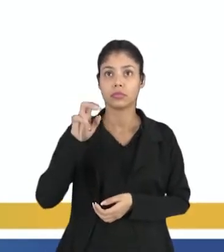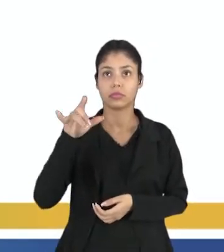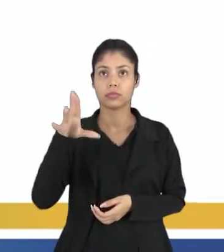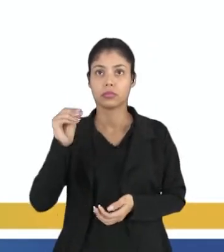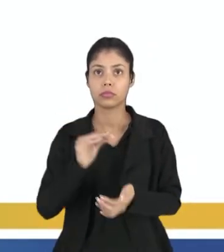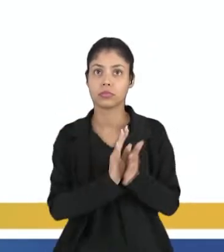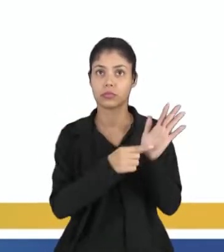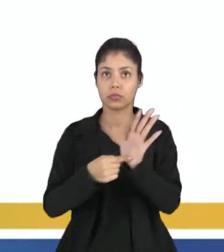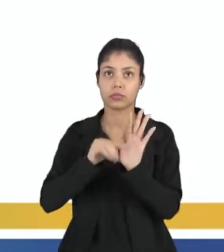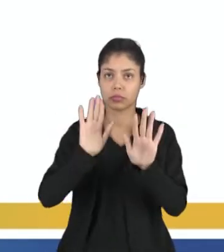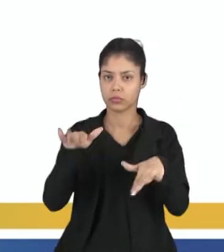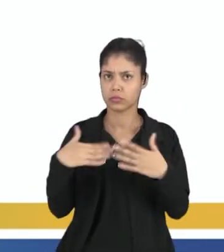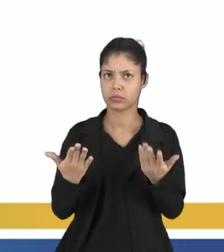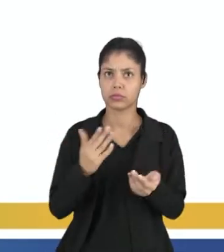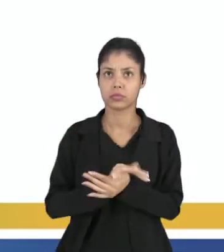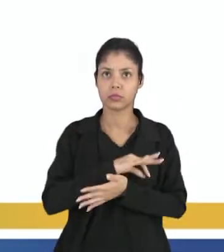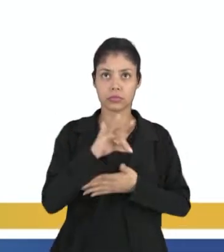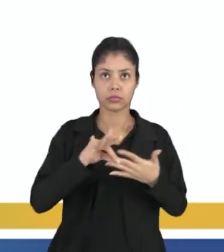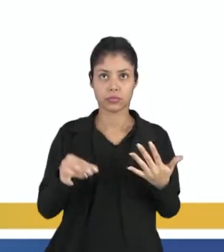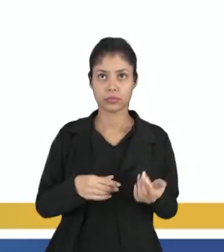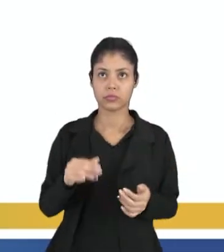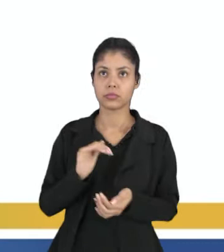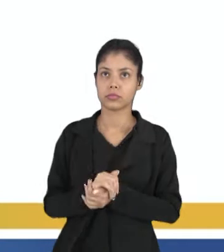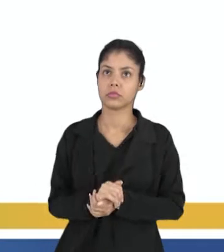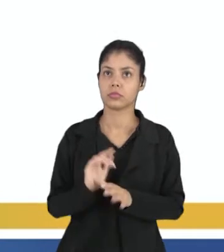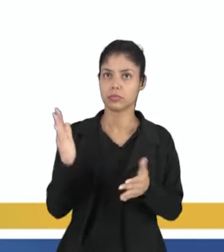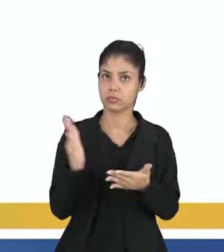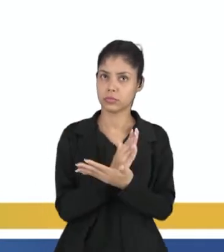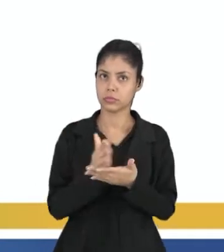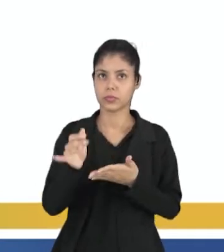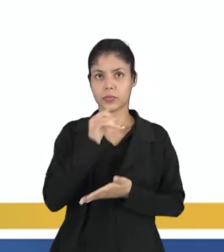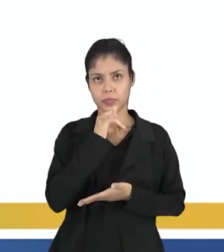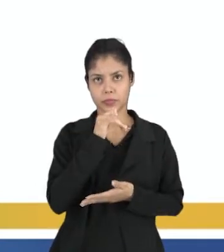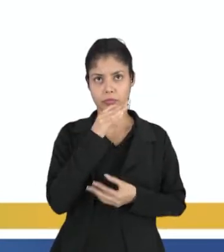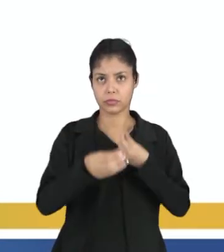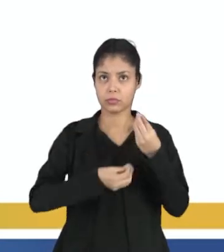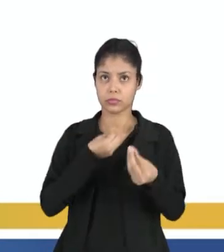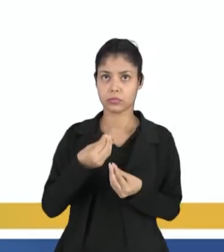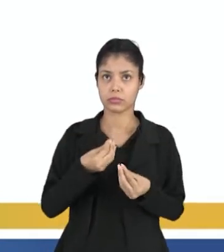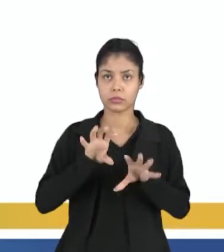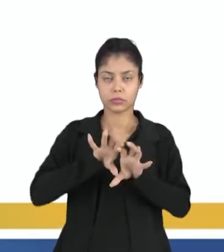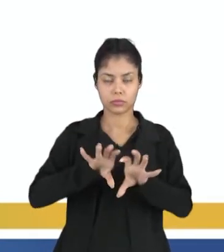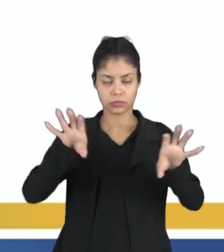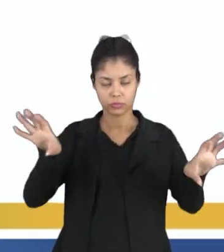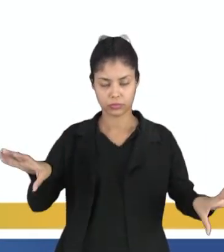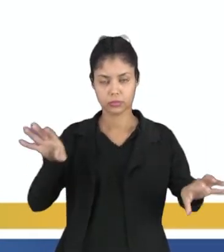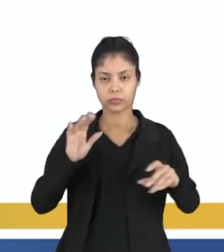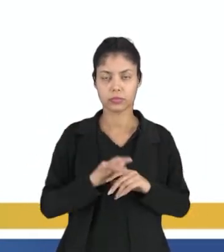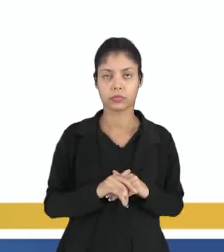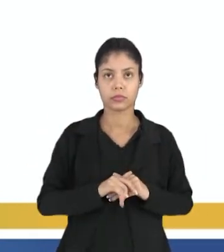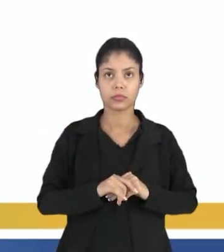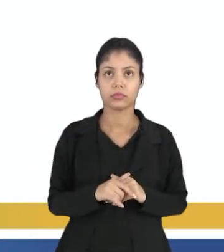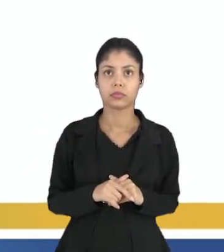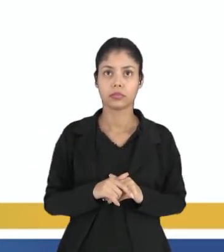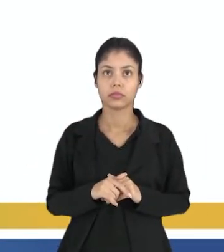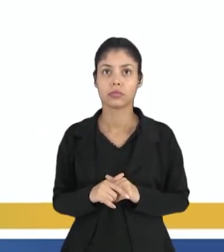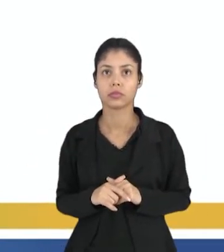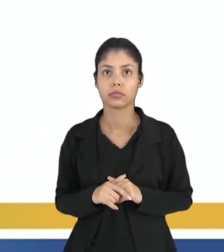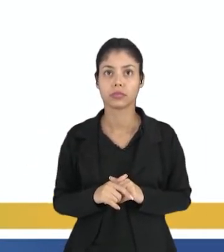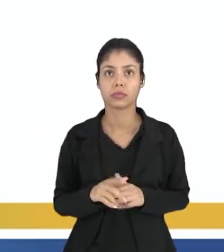O infográfico mostra quais são os tipos de resíduo e alguns exemplos de como devem ser